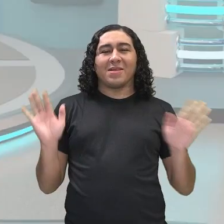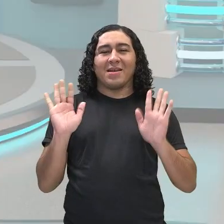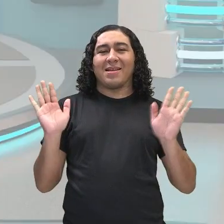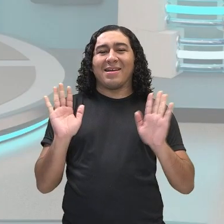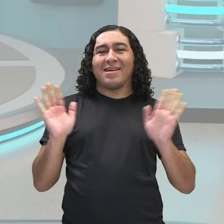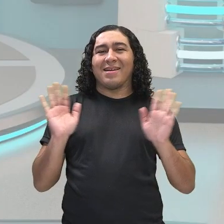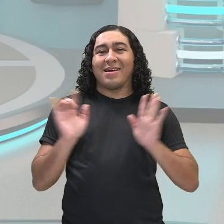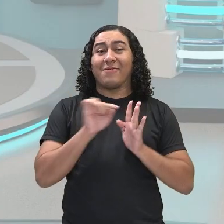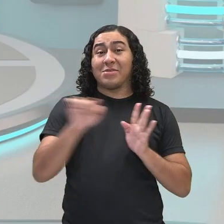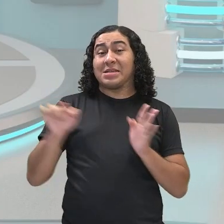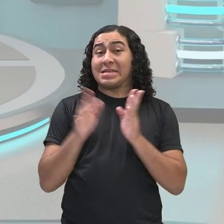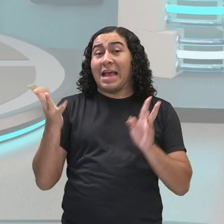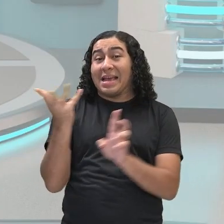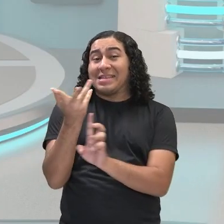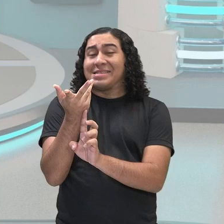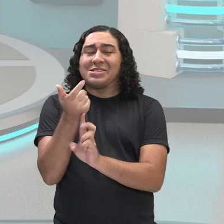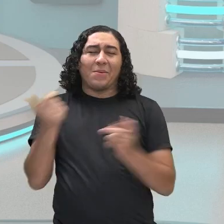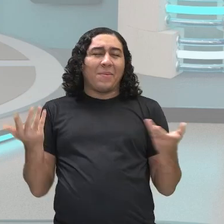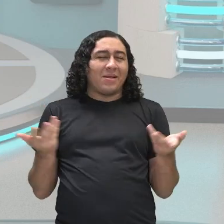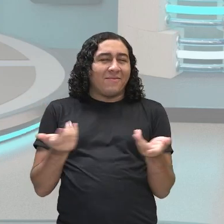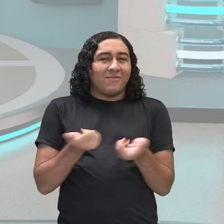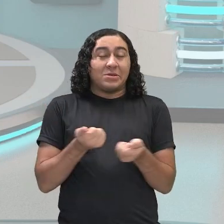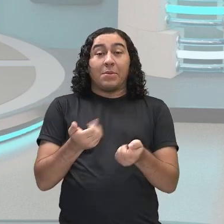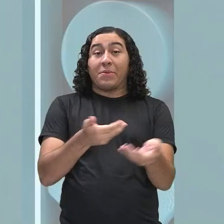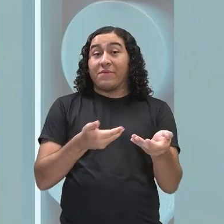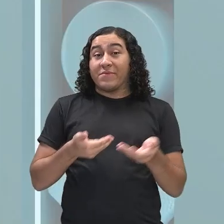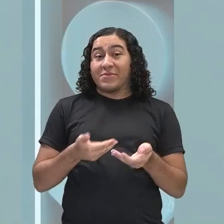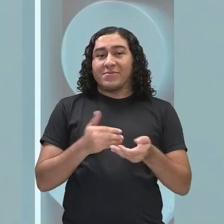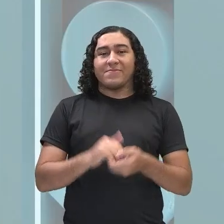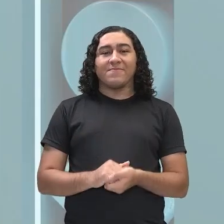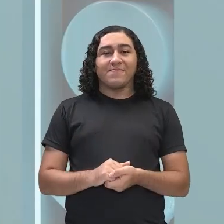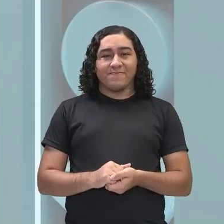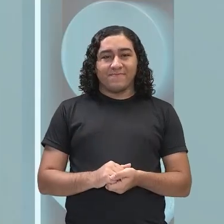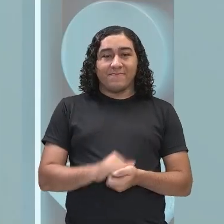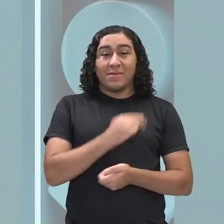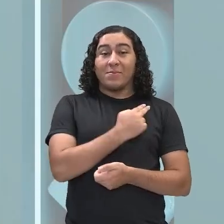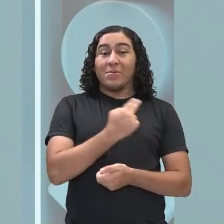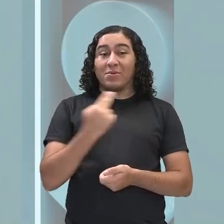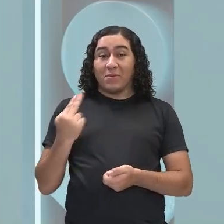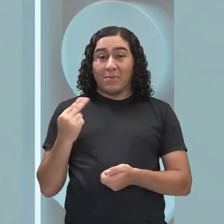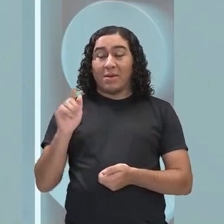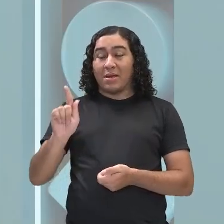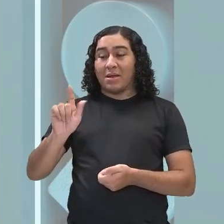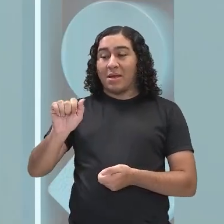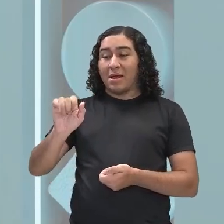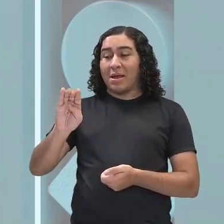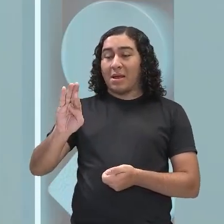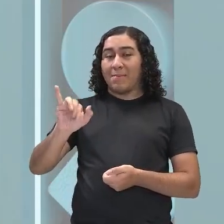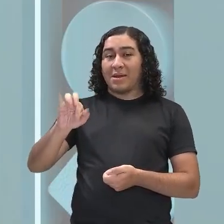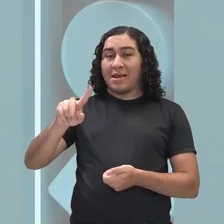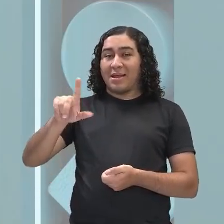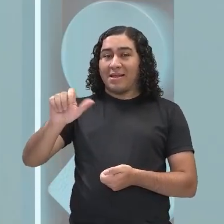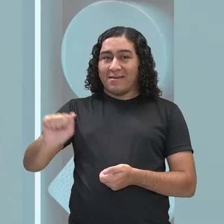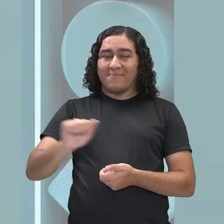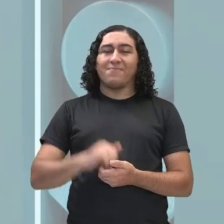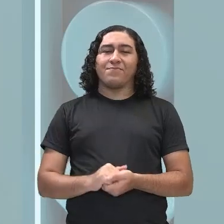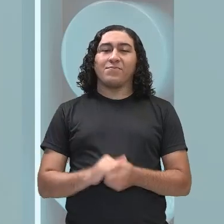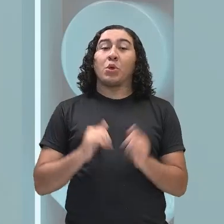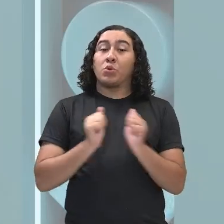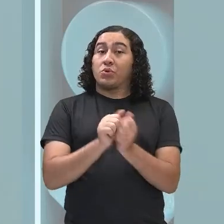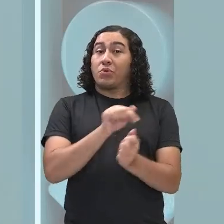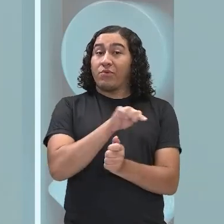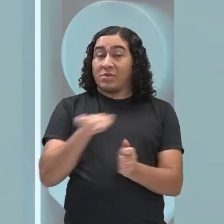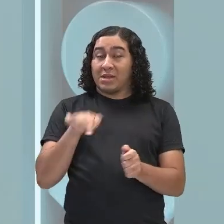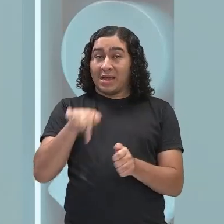meus artistas queridos, sejam bem-vindos. Eu sou a professora Gabriela Costa e estarei acompanhando